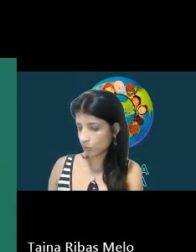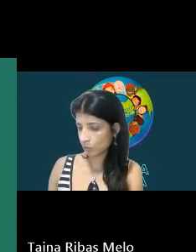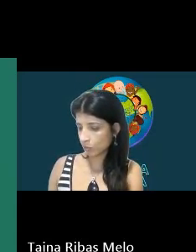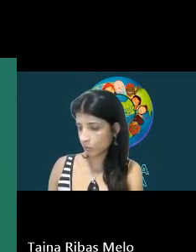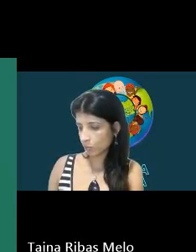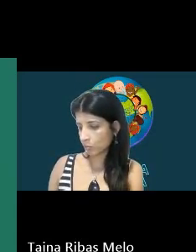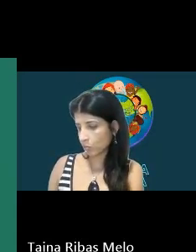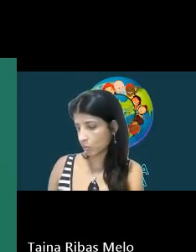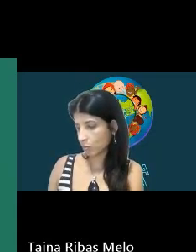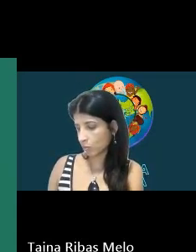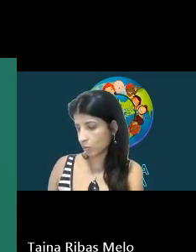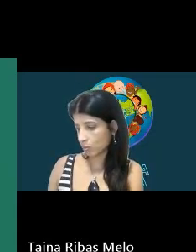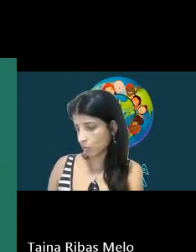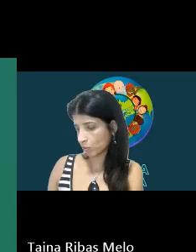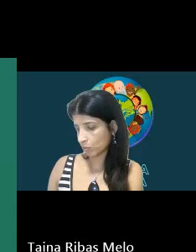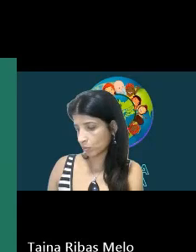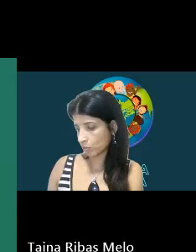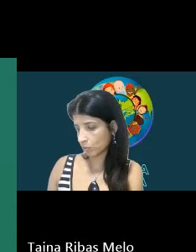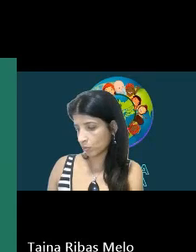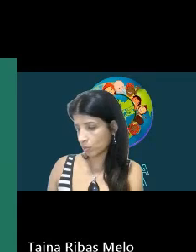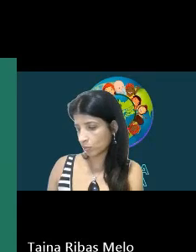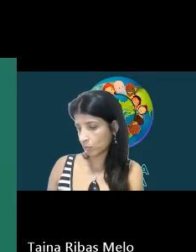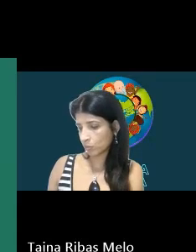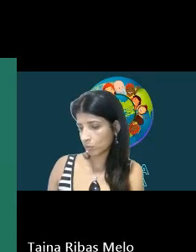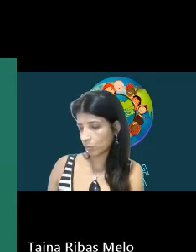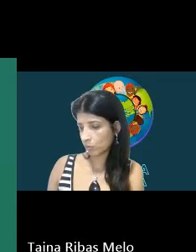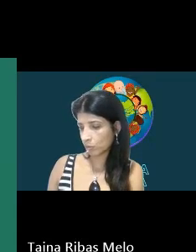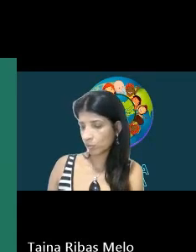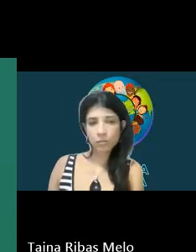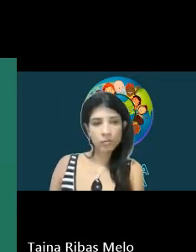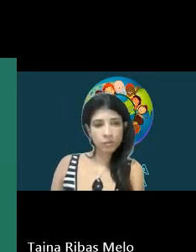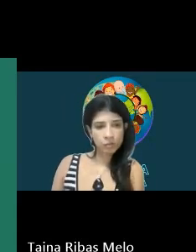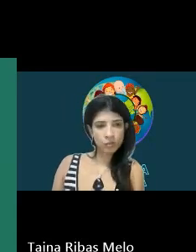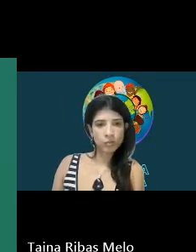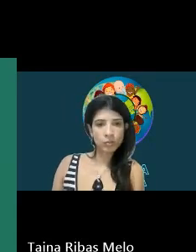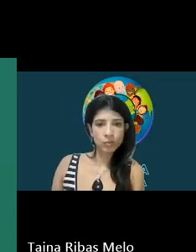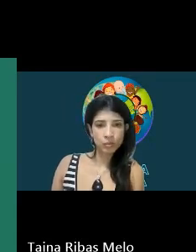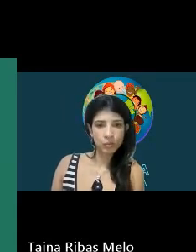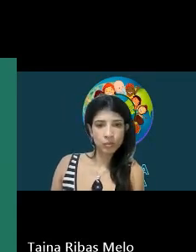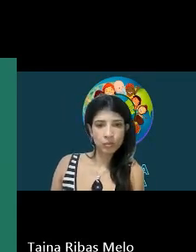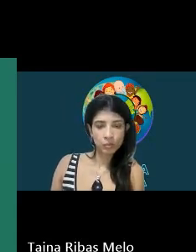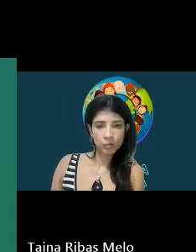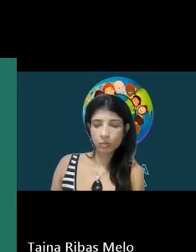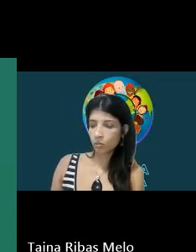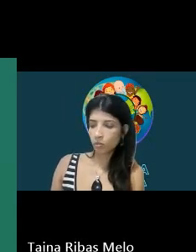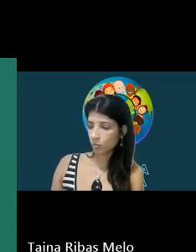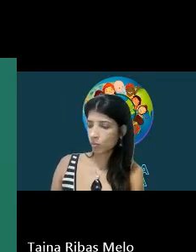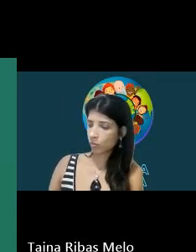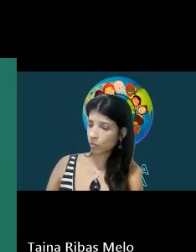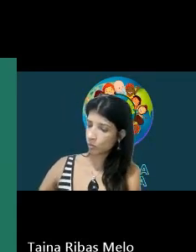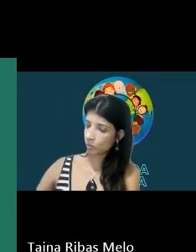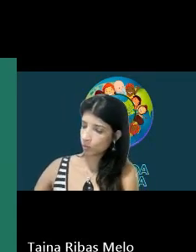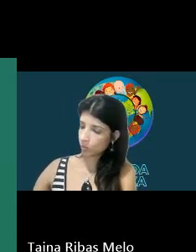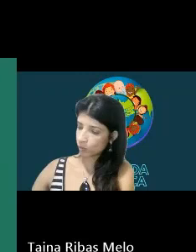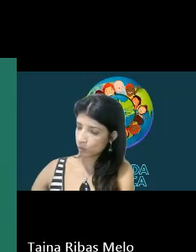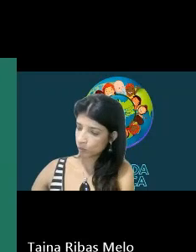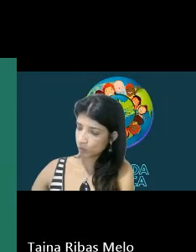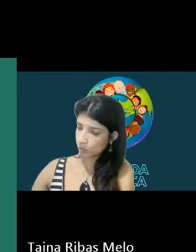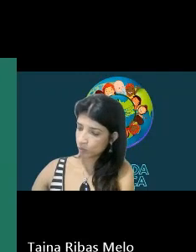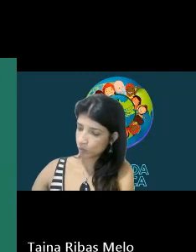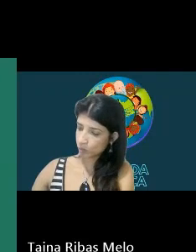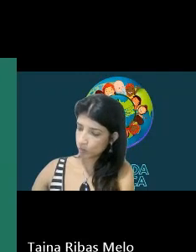pelo somatório das respostas de cada item. E quanto menor a pontuação final, melhor é considerada a qualidade do vínculo entre a